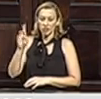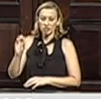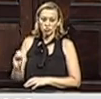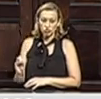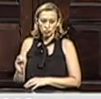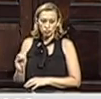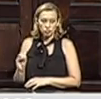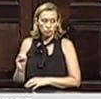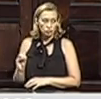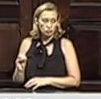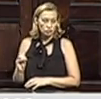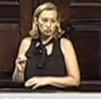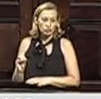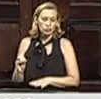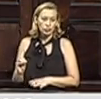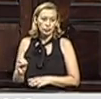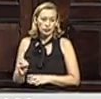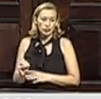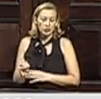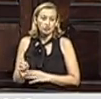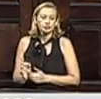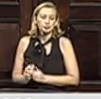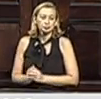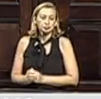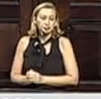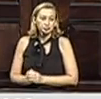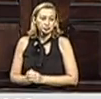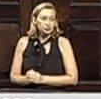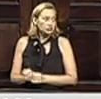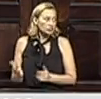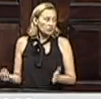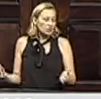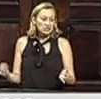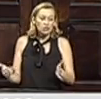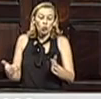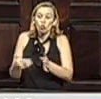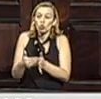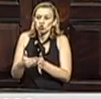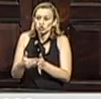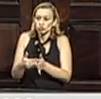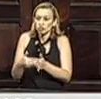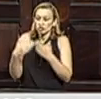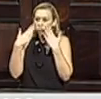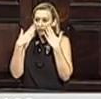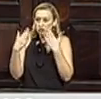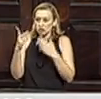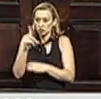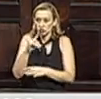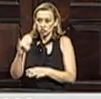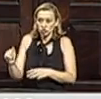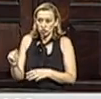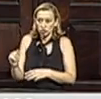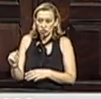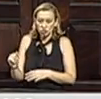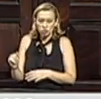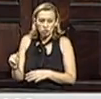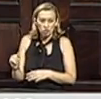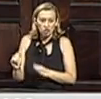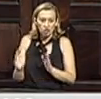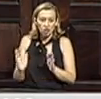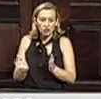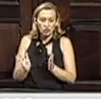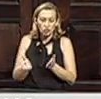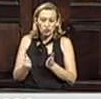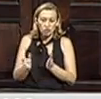Pudesse ser daqui de baixo, deputado? Esse é o último destaque do dia. Então, destaque